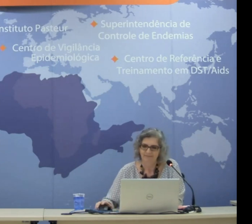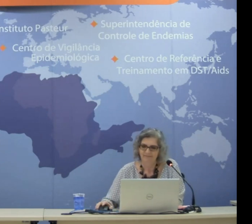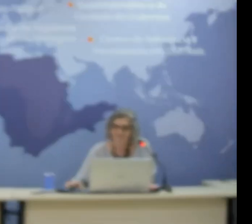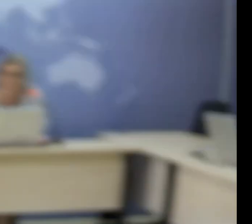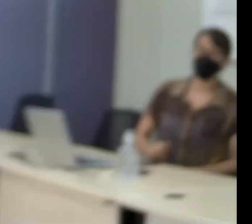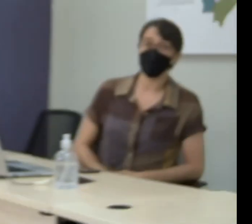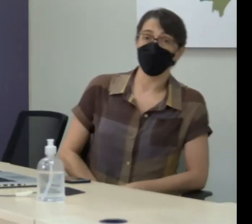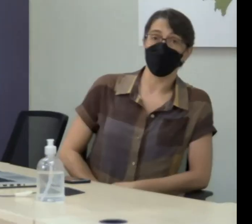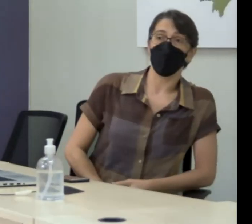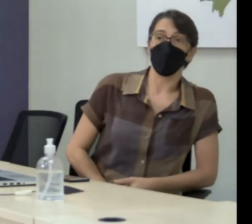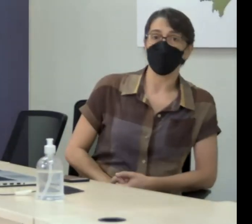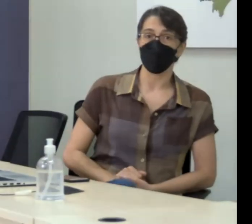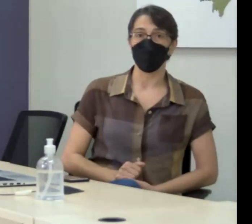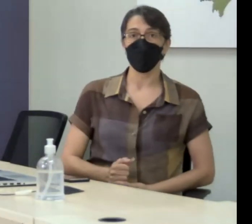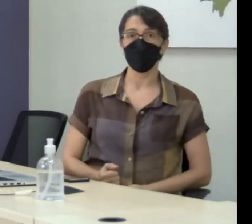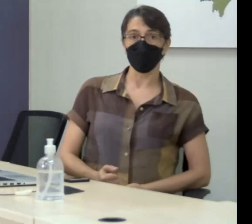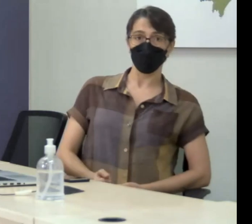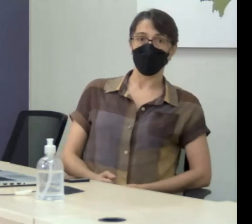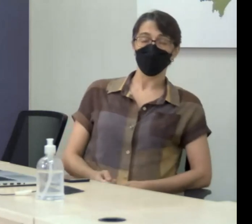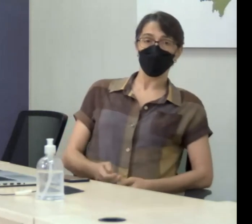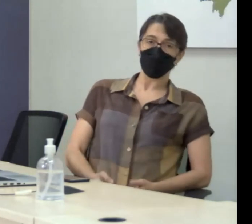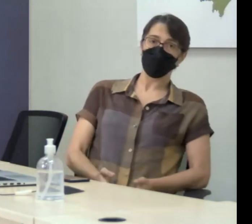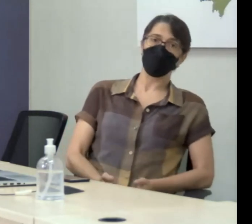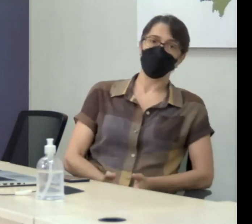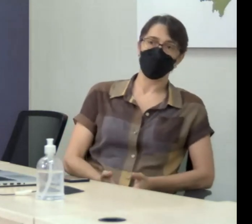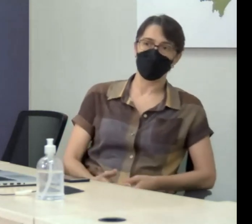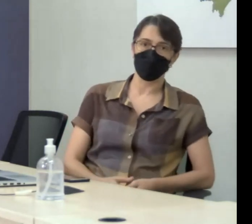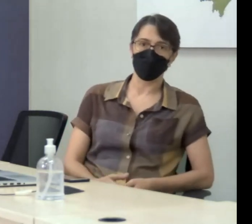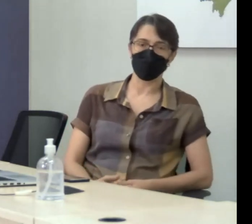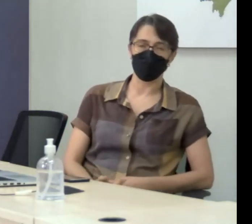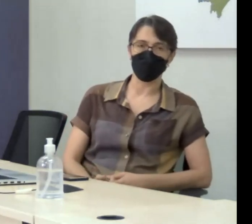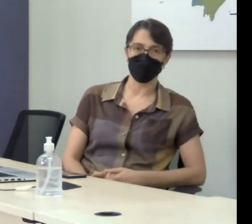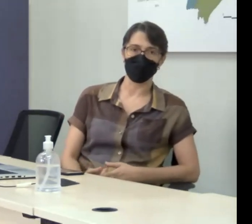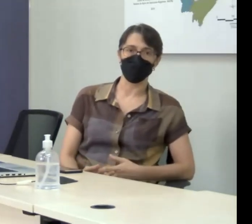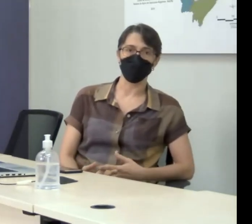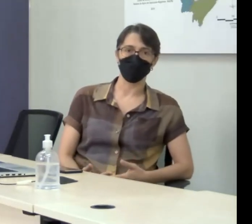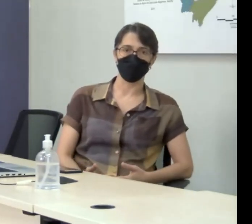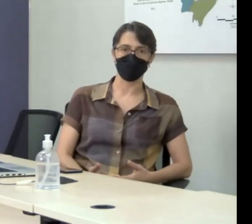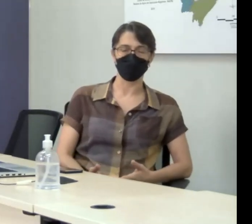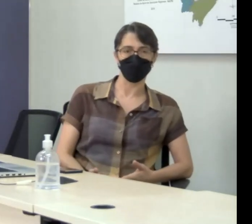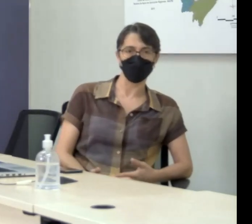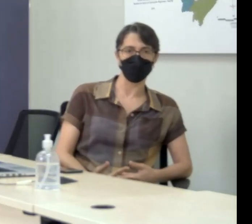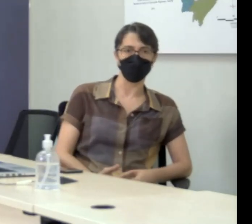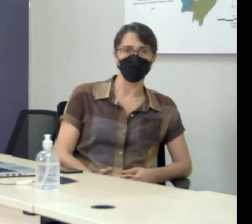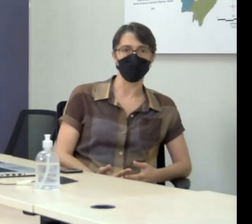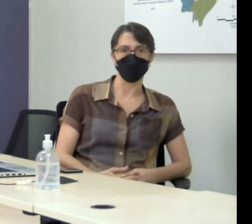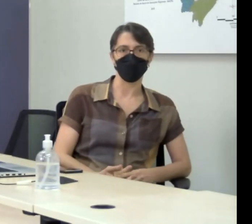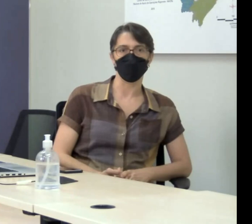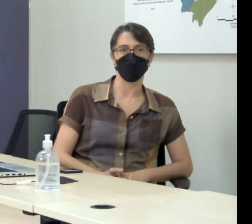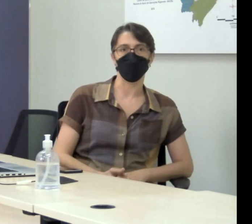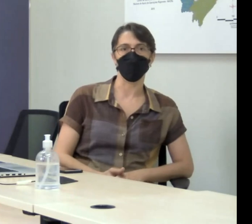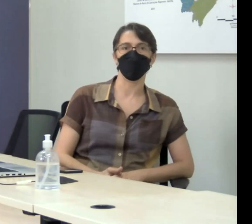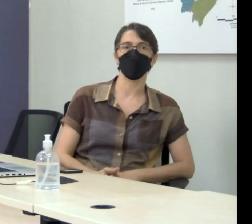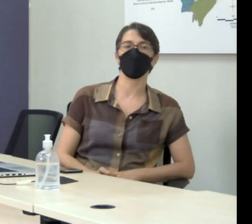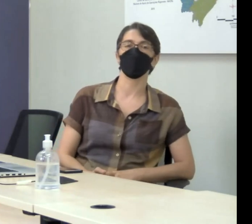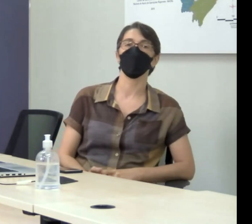bom eu gostaria de mais uma vez convidar a todos os serviços de assistência especializada em todas as coordenações municipais